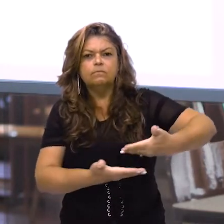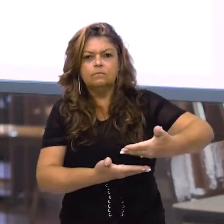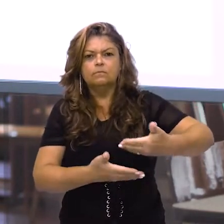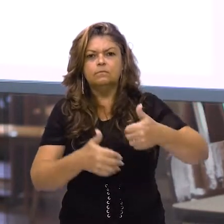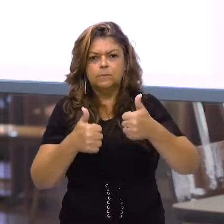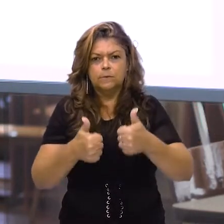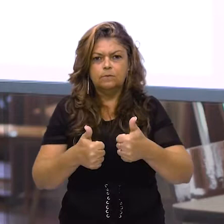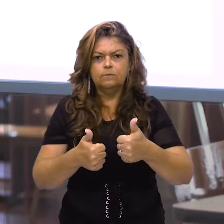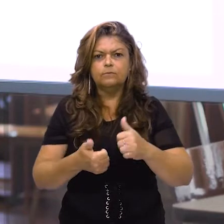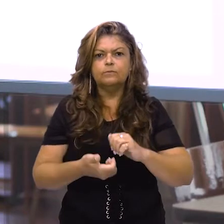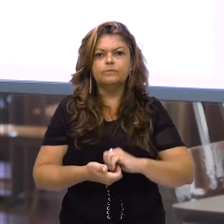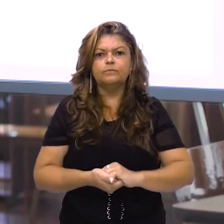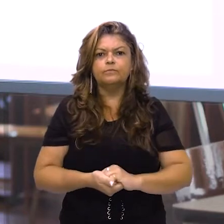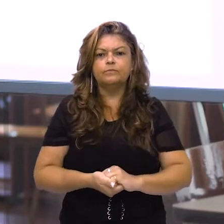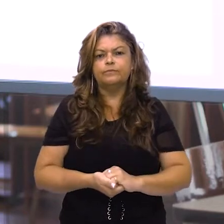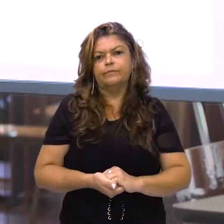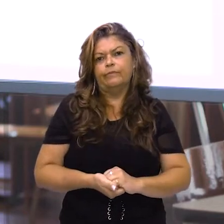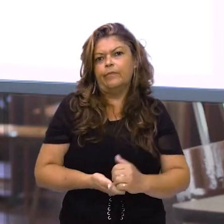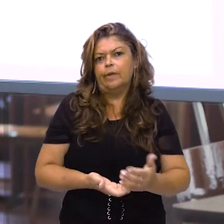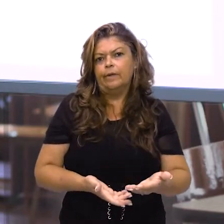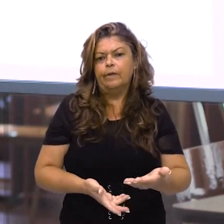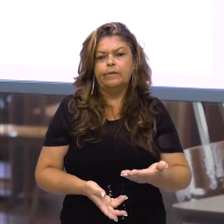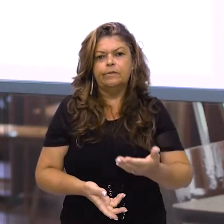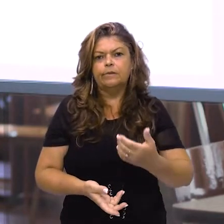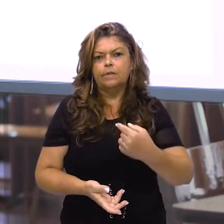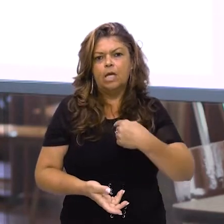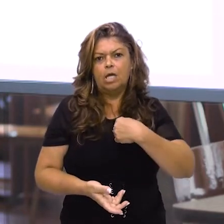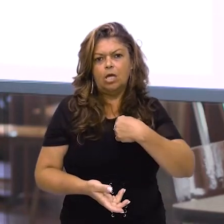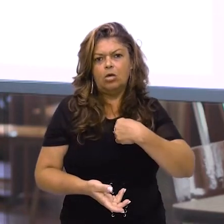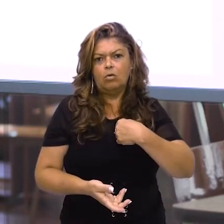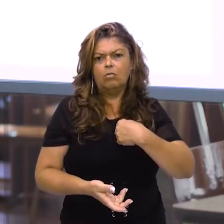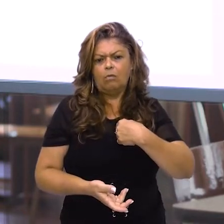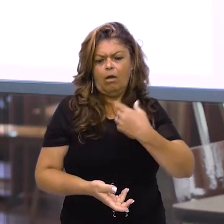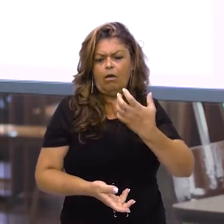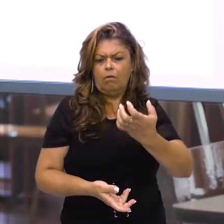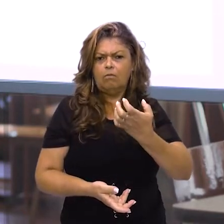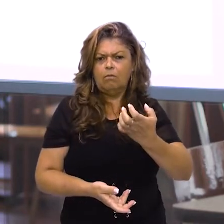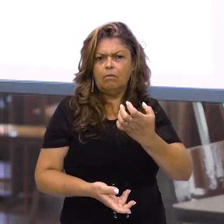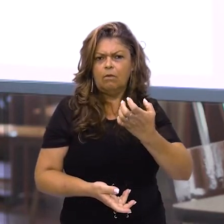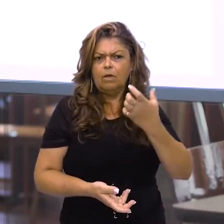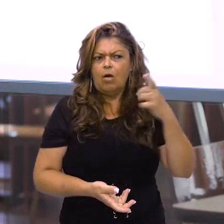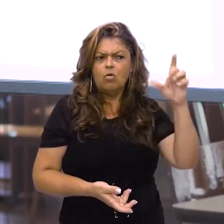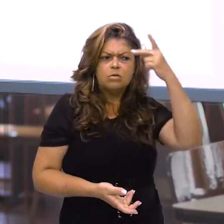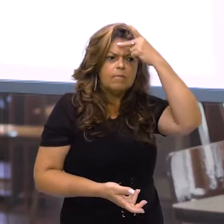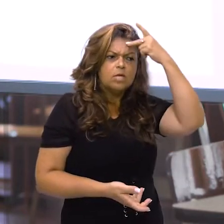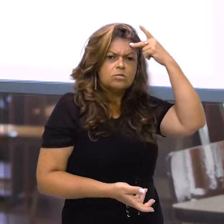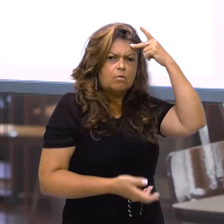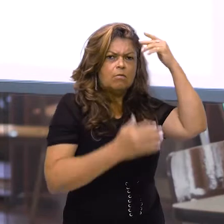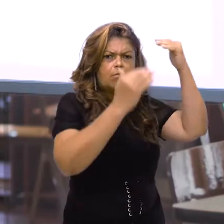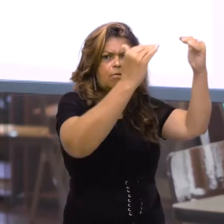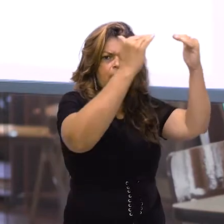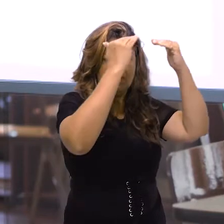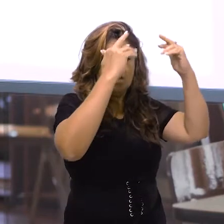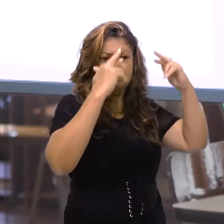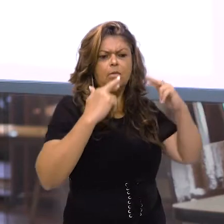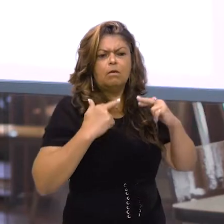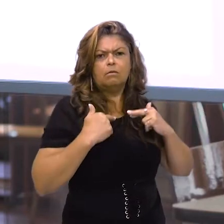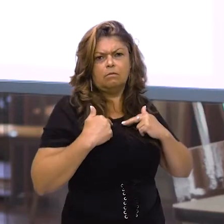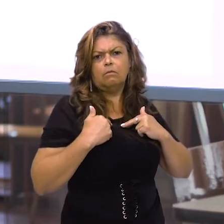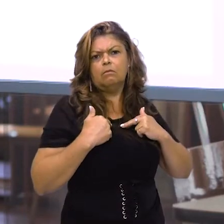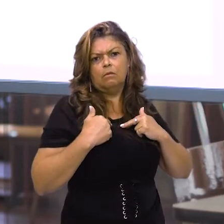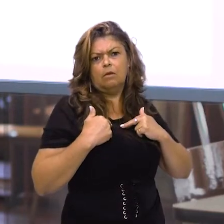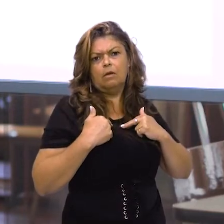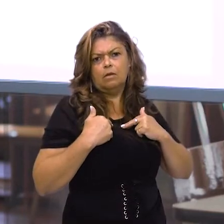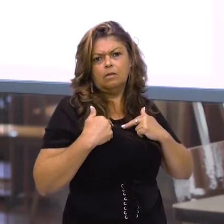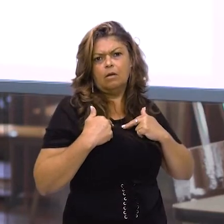Então, se eu quero que a pessoa me respeite, então eu tenho que respeitá-la. Então, se eu acolho essa pessoa,